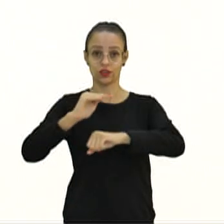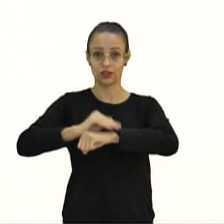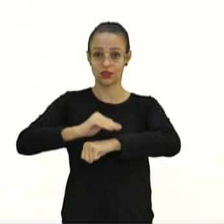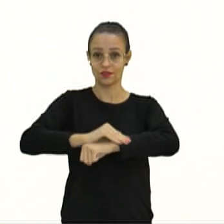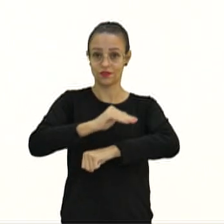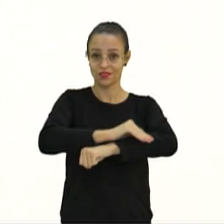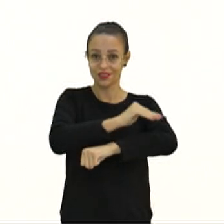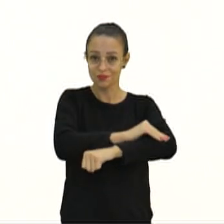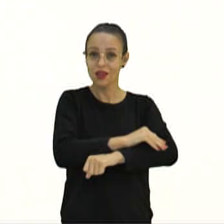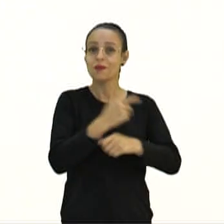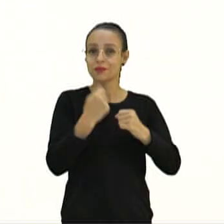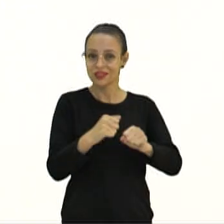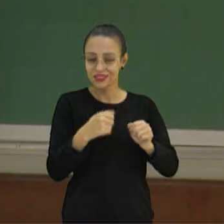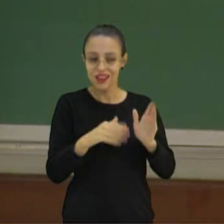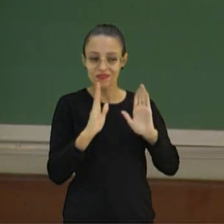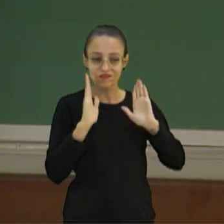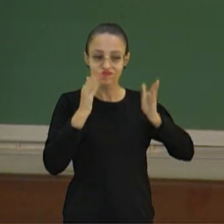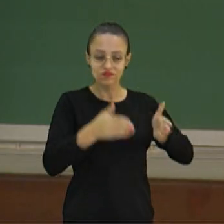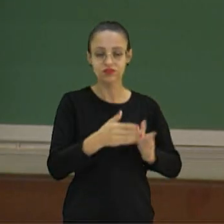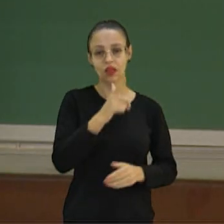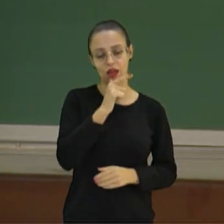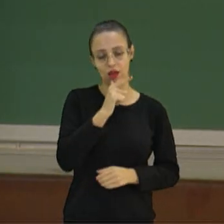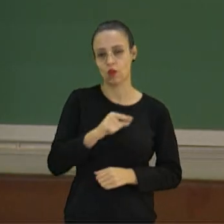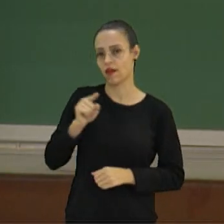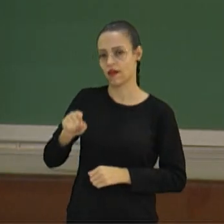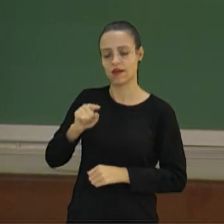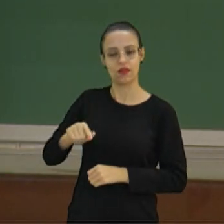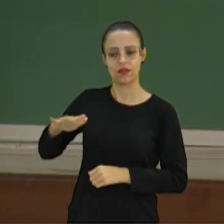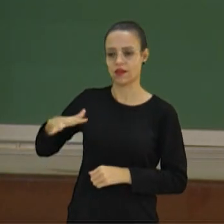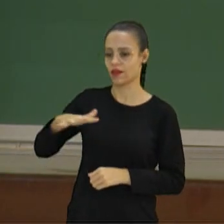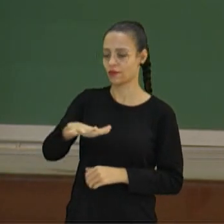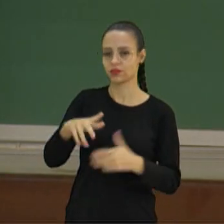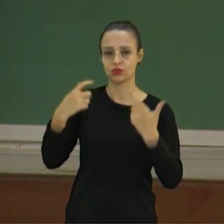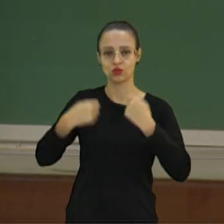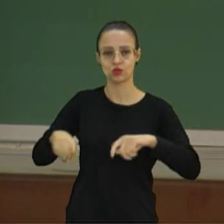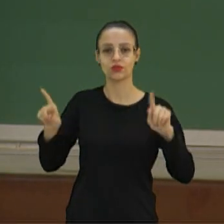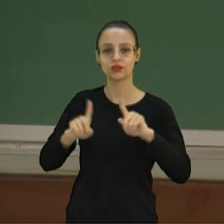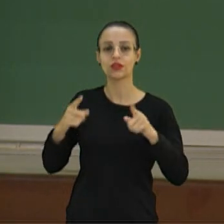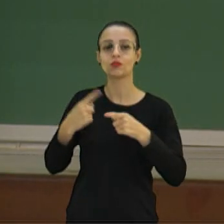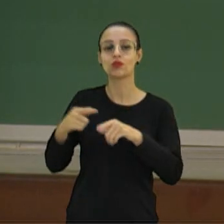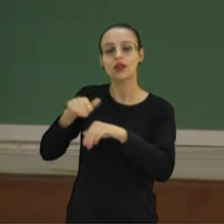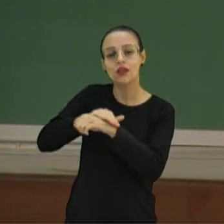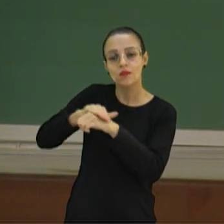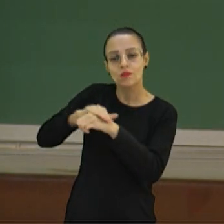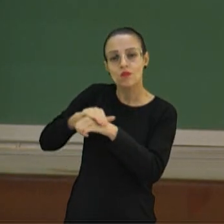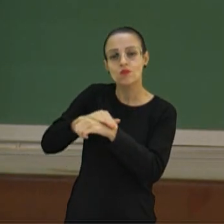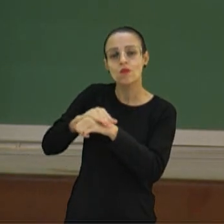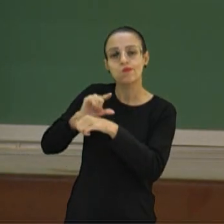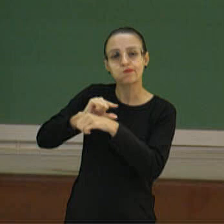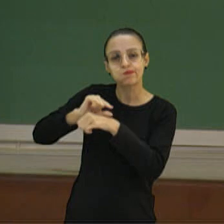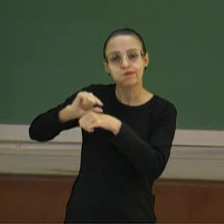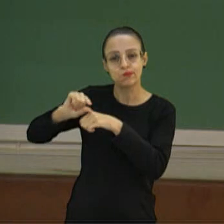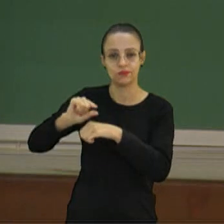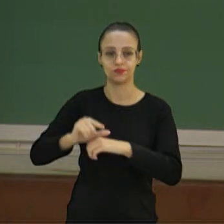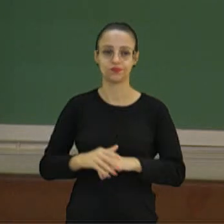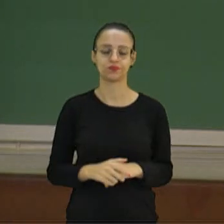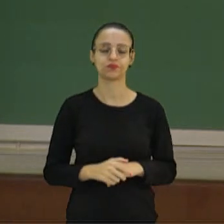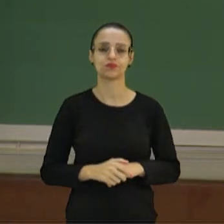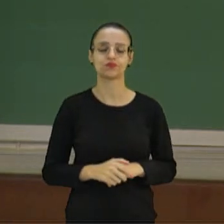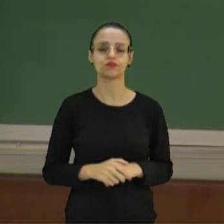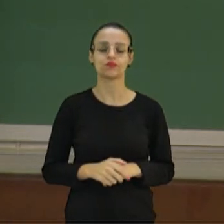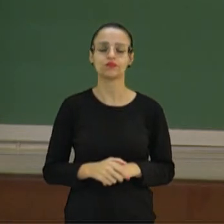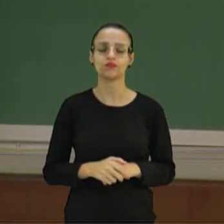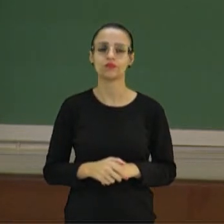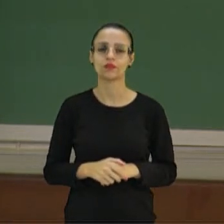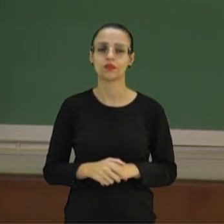que precisavam ficar na água, esses animais já não precisam tanto porque eles têm a pele um pouco mais grossa. Quando